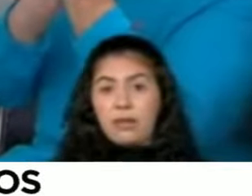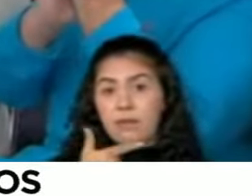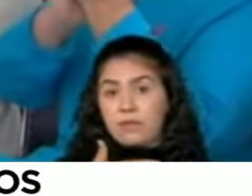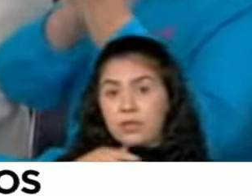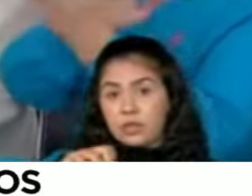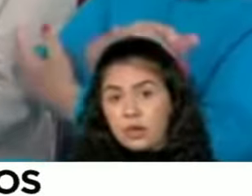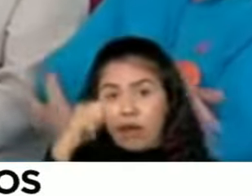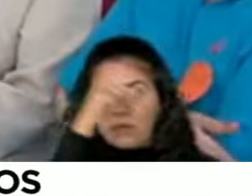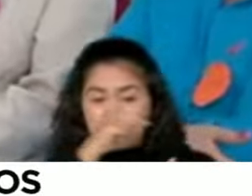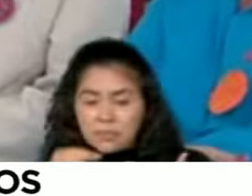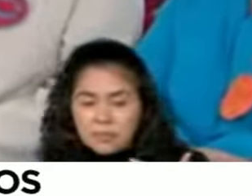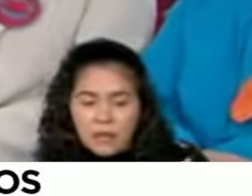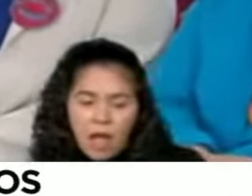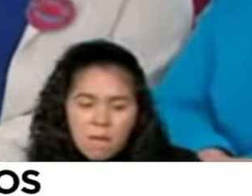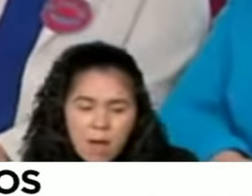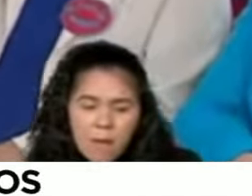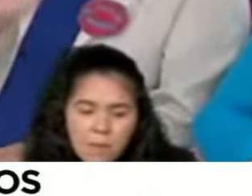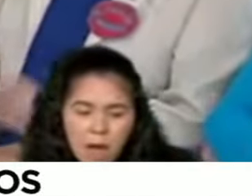iniciativas e